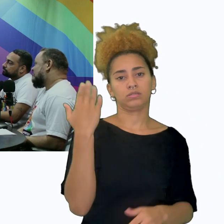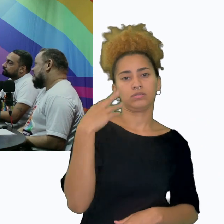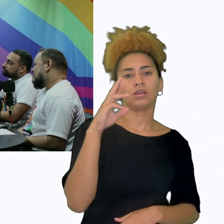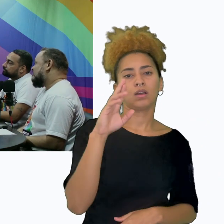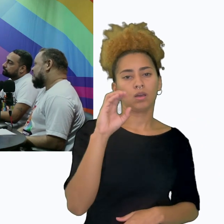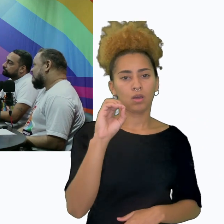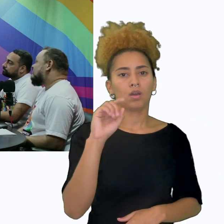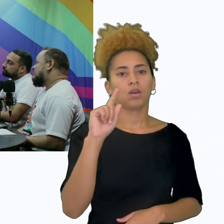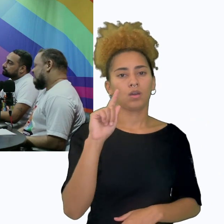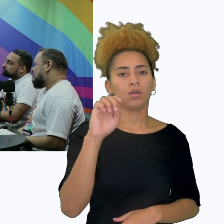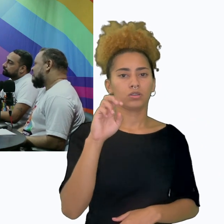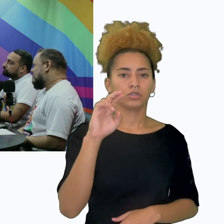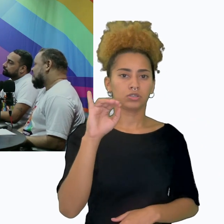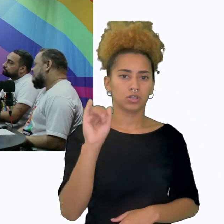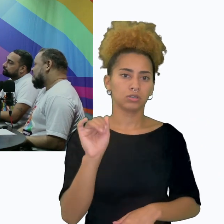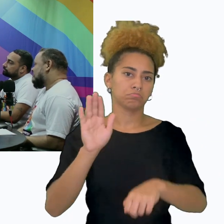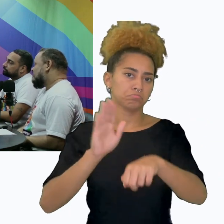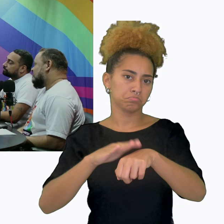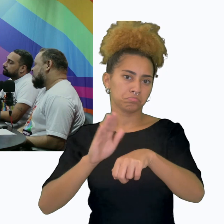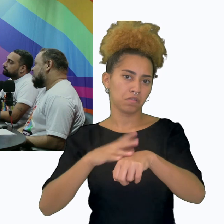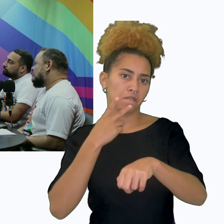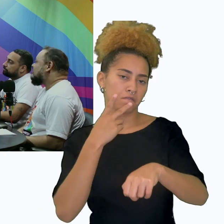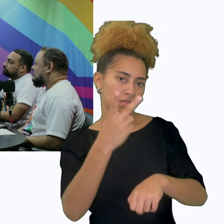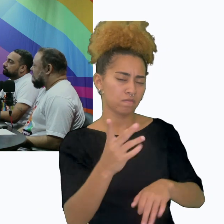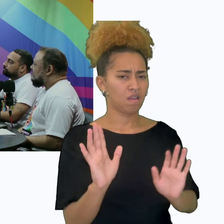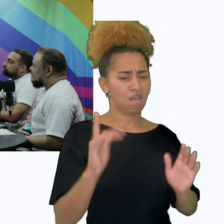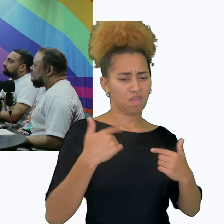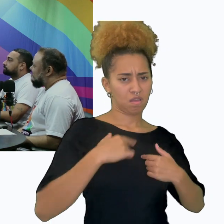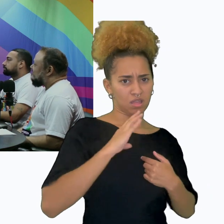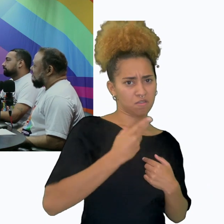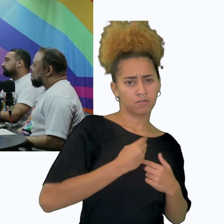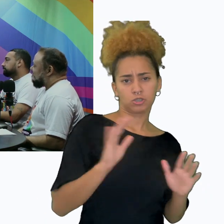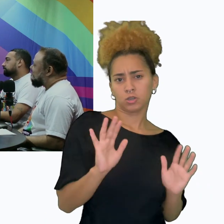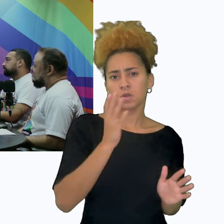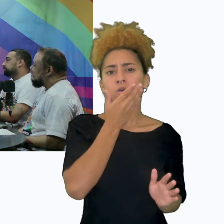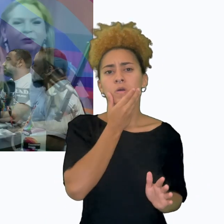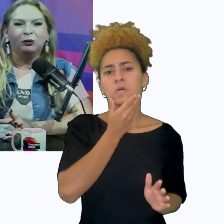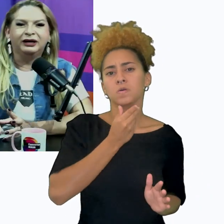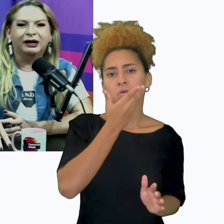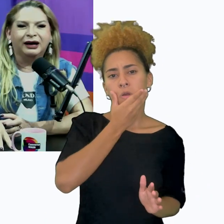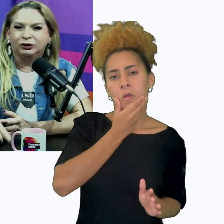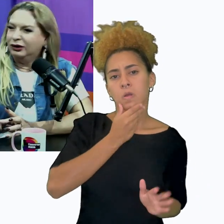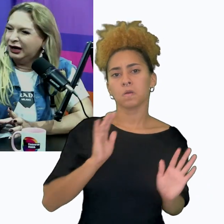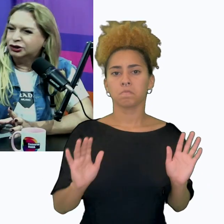era a Rogéria. E ela mesma fazia questão de dizer que não era uma travesti, era um homem,